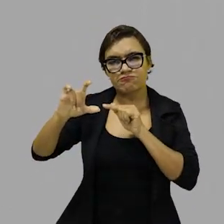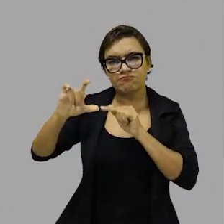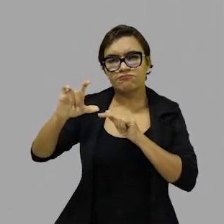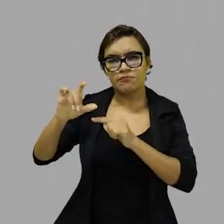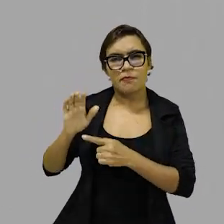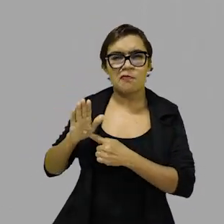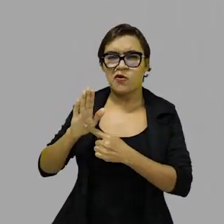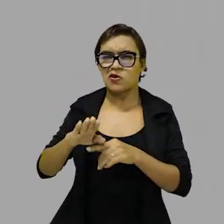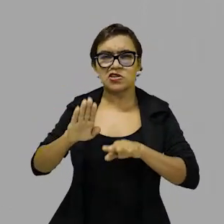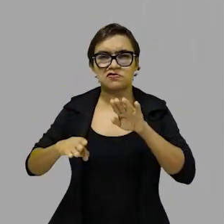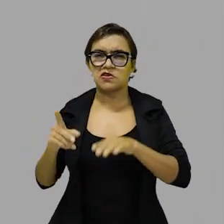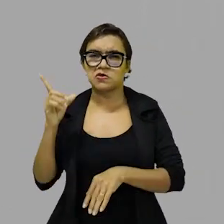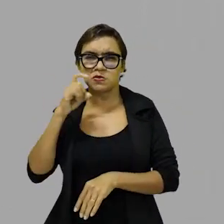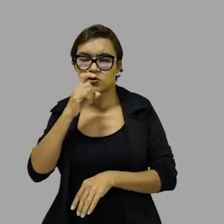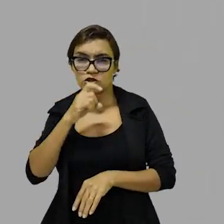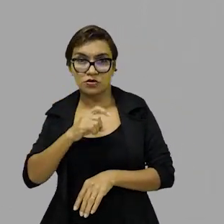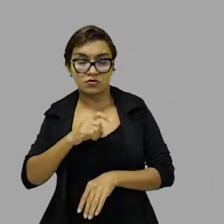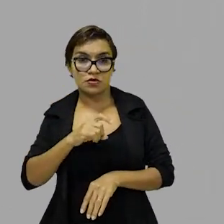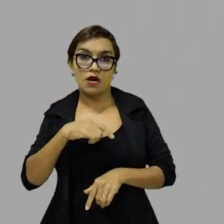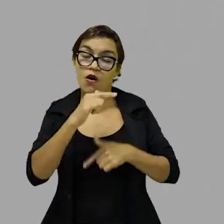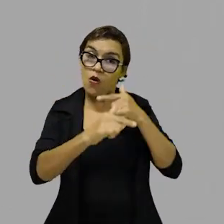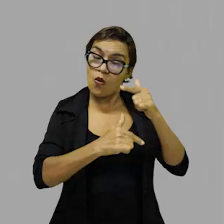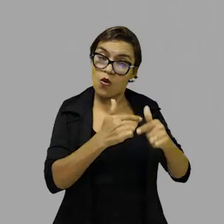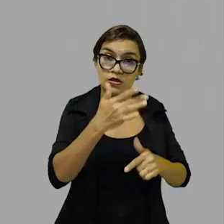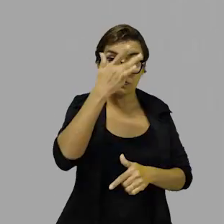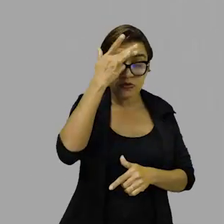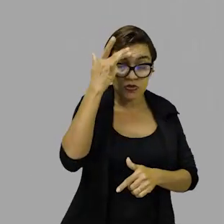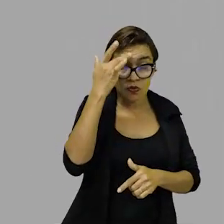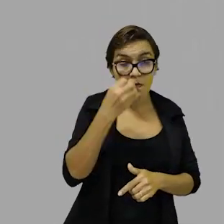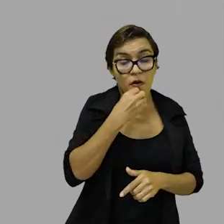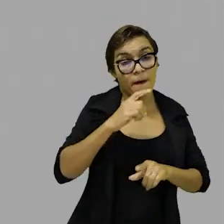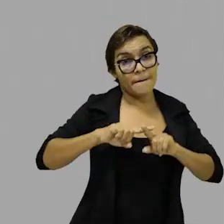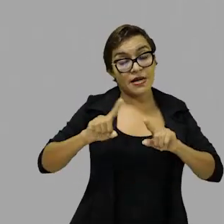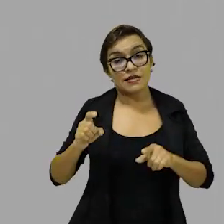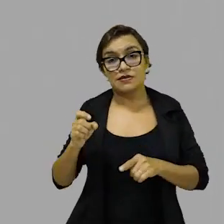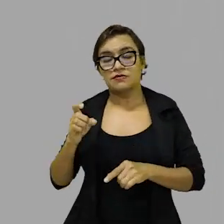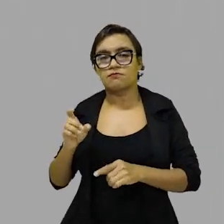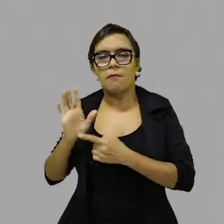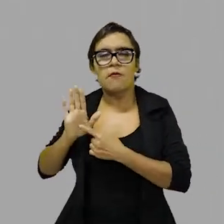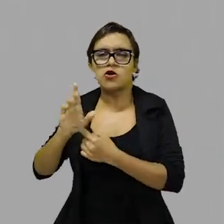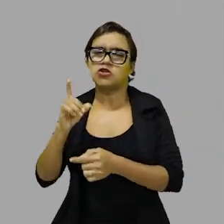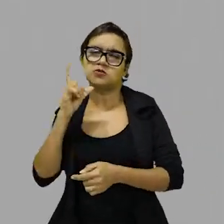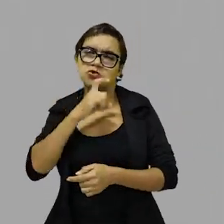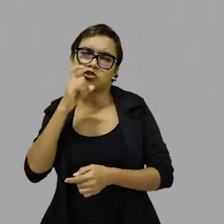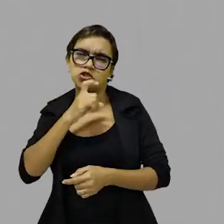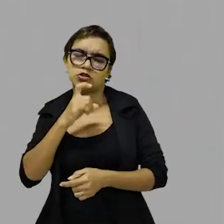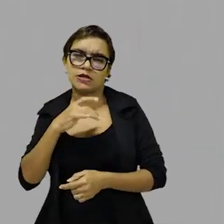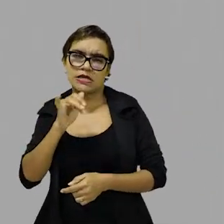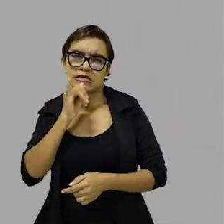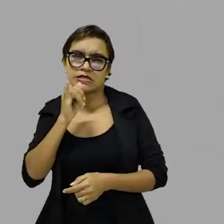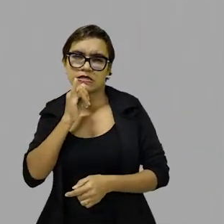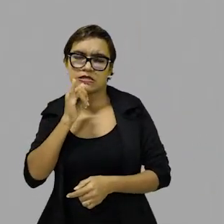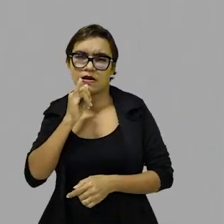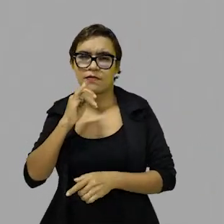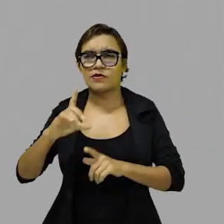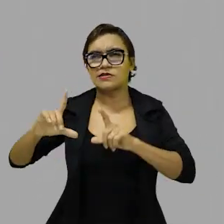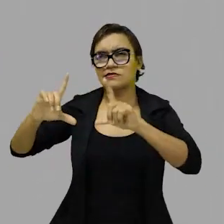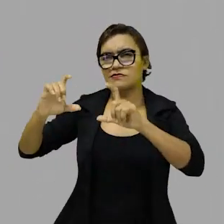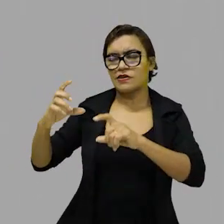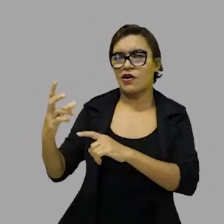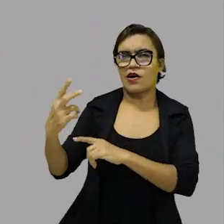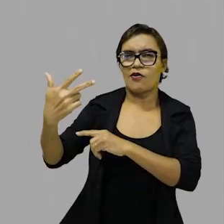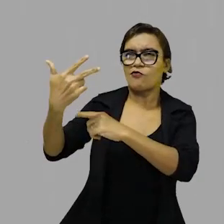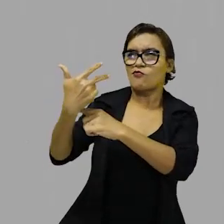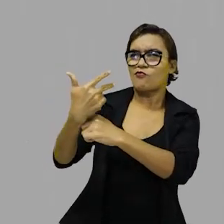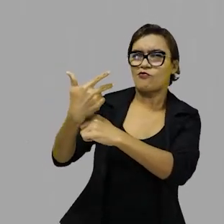fotos maravilhosas. Lógico, tem muita gente que está muito bem ali, mas tem gente que não está bem e na hora da foto já coloca um sorriso. É o